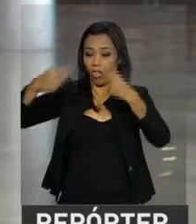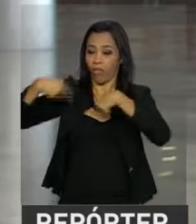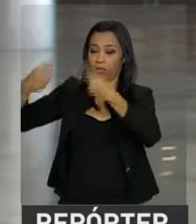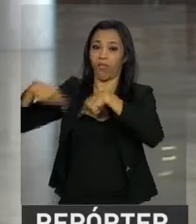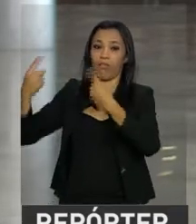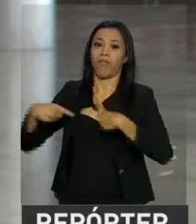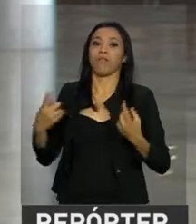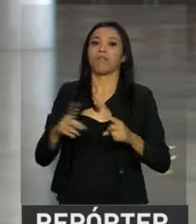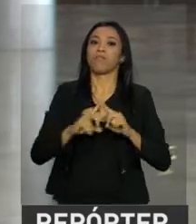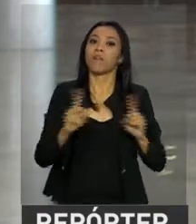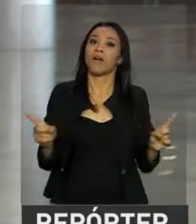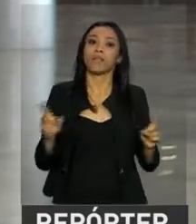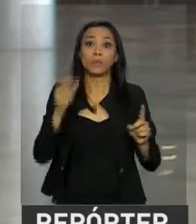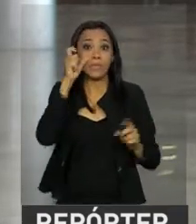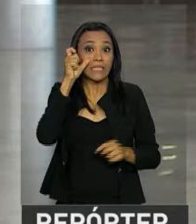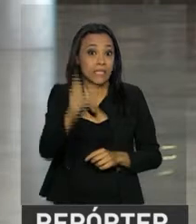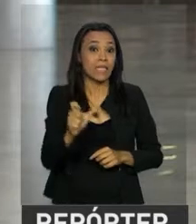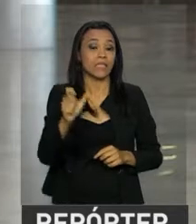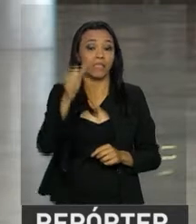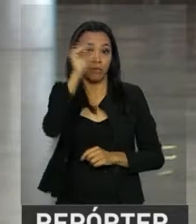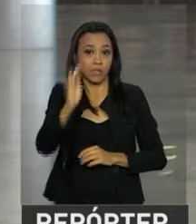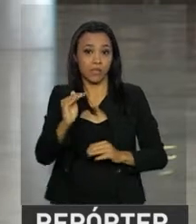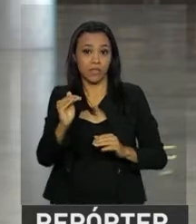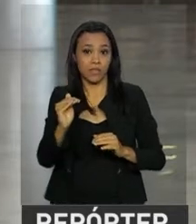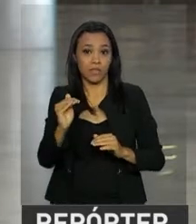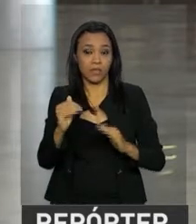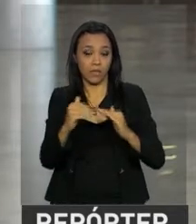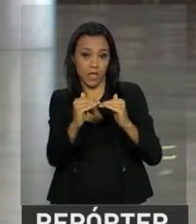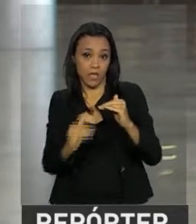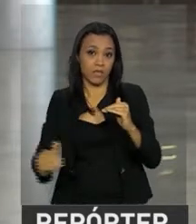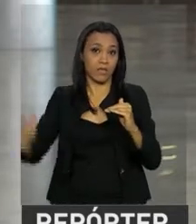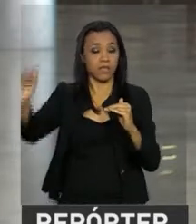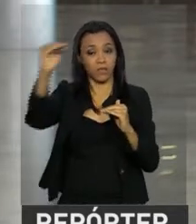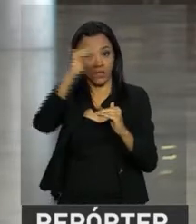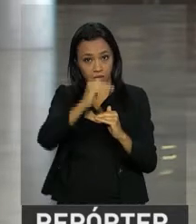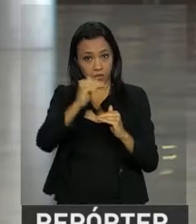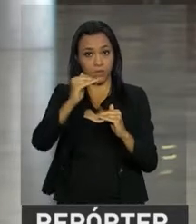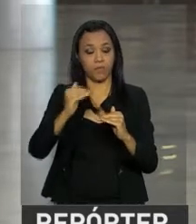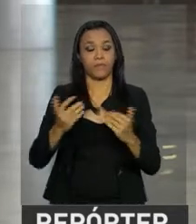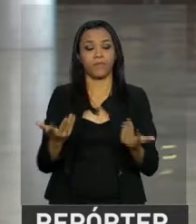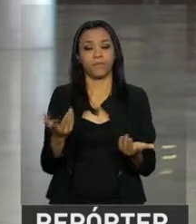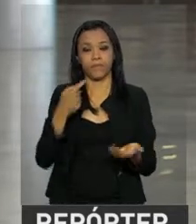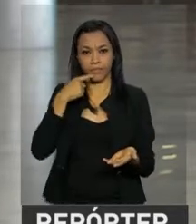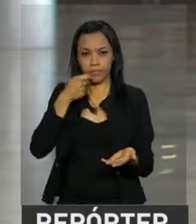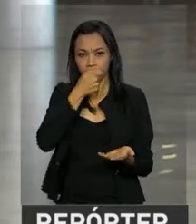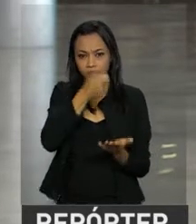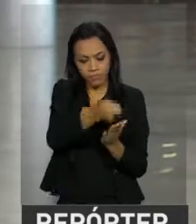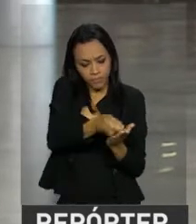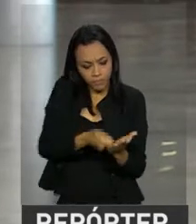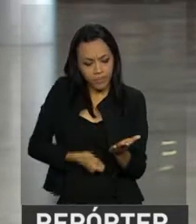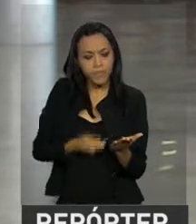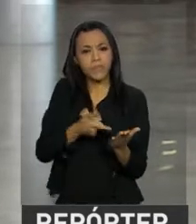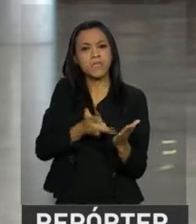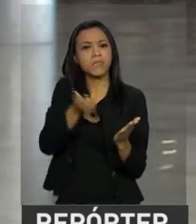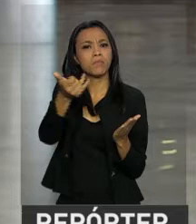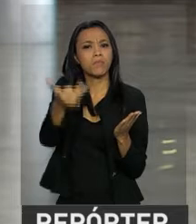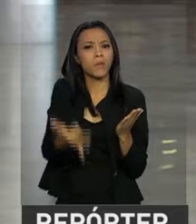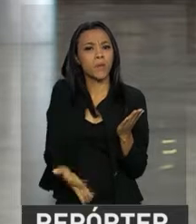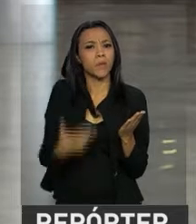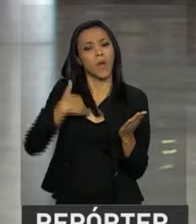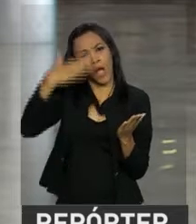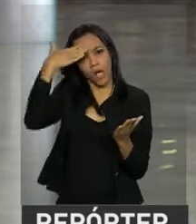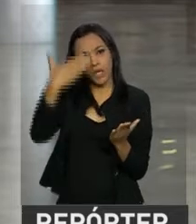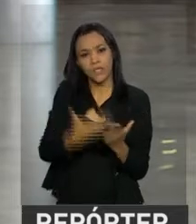interesse do Brasil acima de quaisquer outras questões. Nessa carta, ele também expressou confiança na condução do